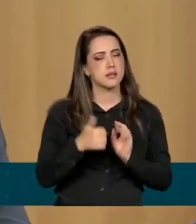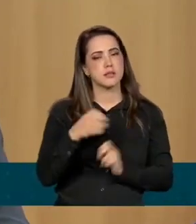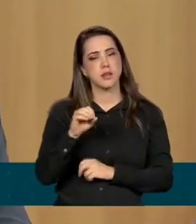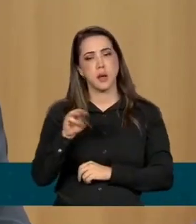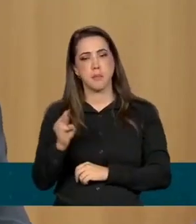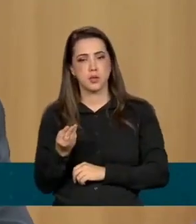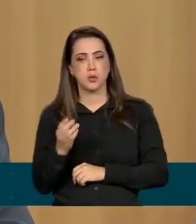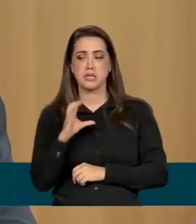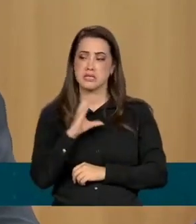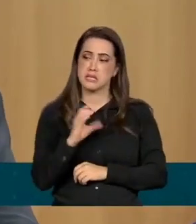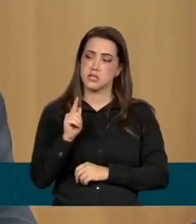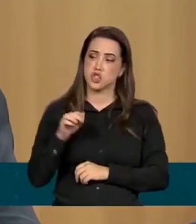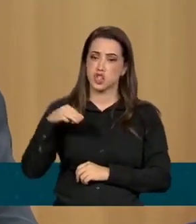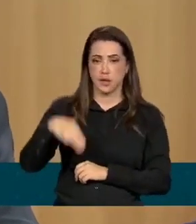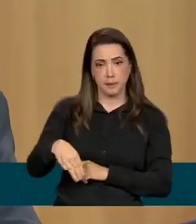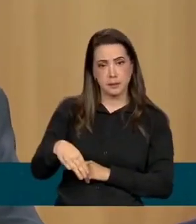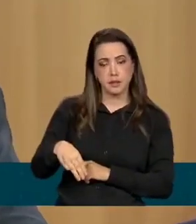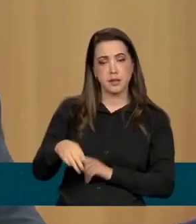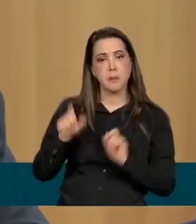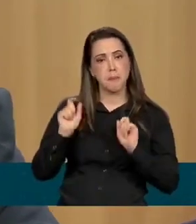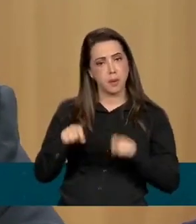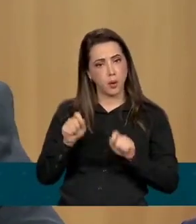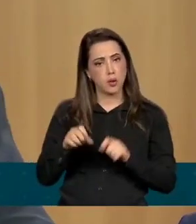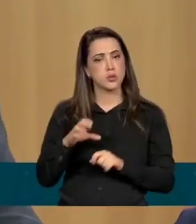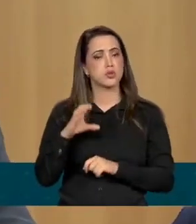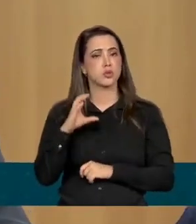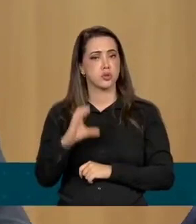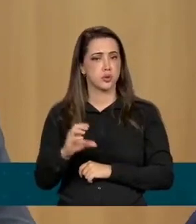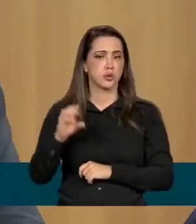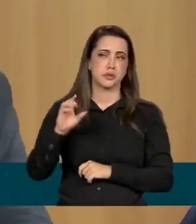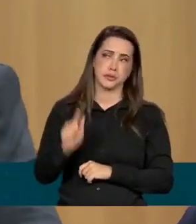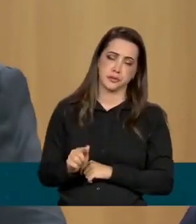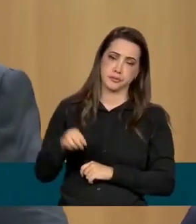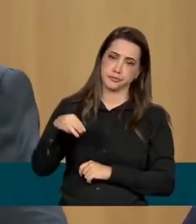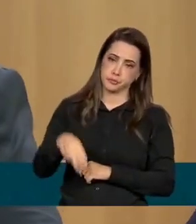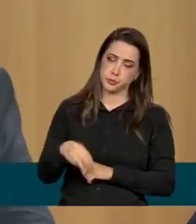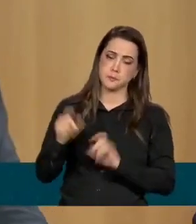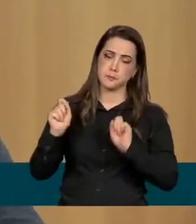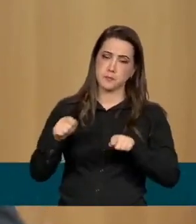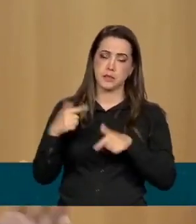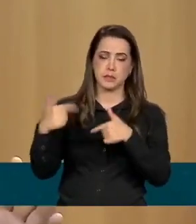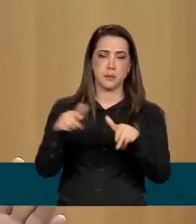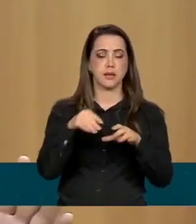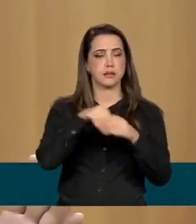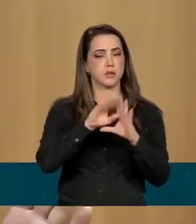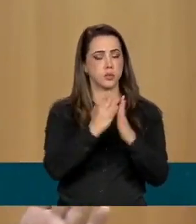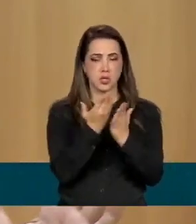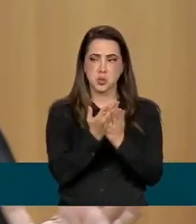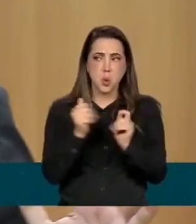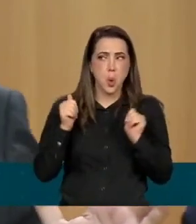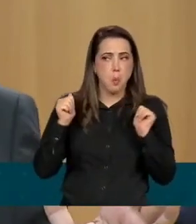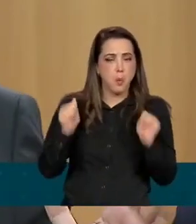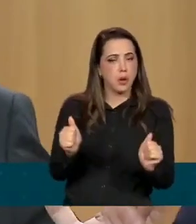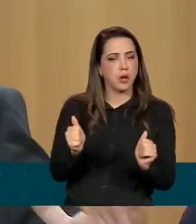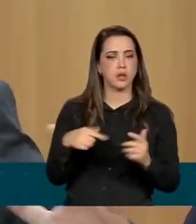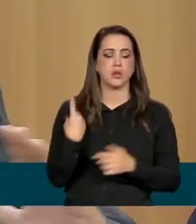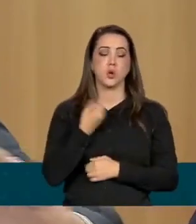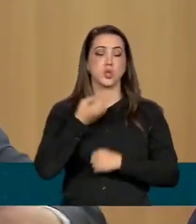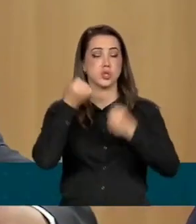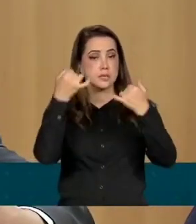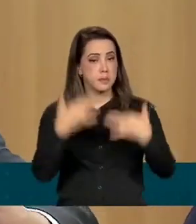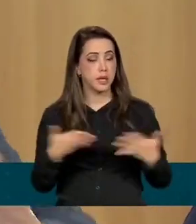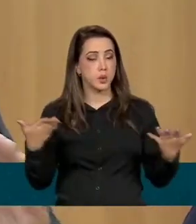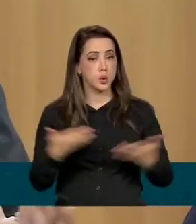guardas municipais, que poderão, inclusive, ser guardas municipais que atuam no âmbito das patrulhas escolares. Então, nós estamos falando de 250